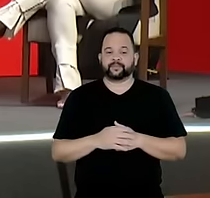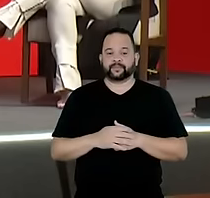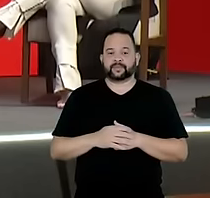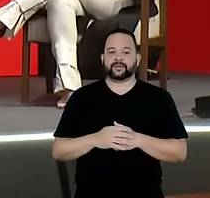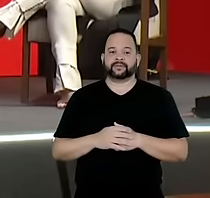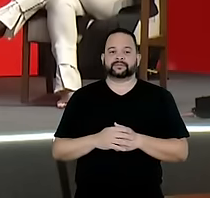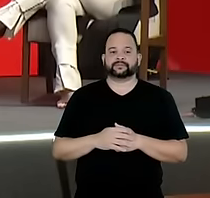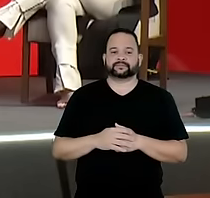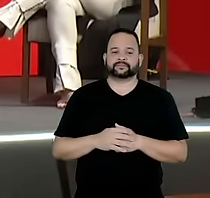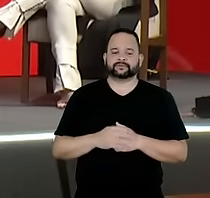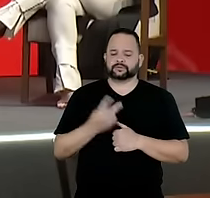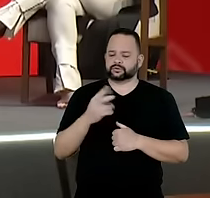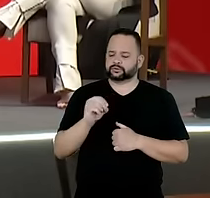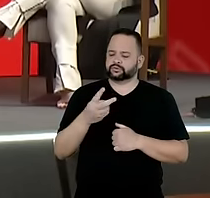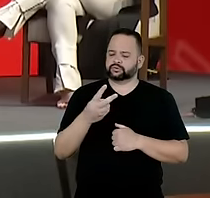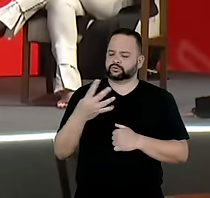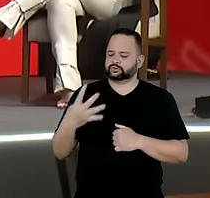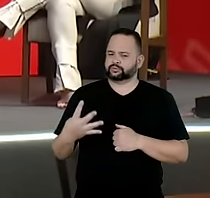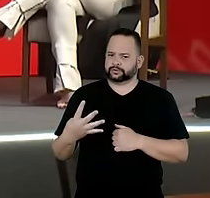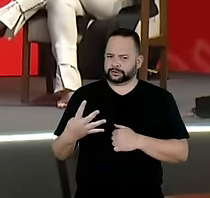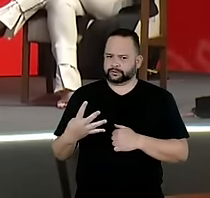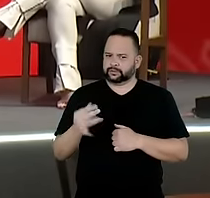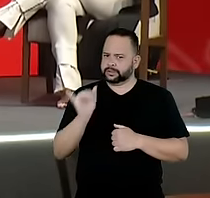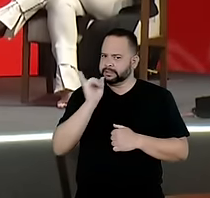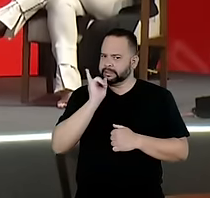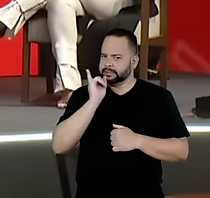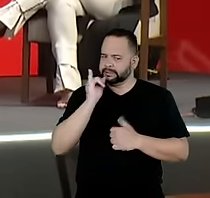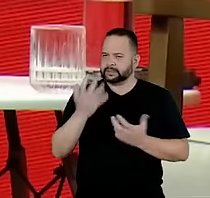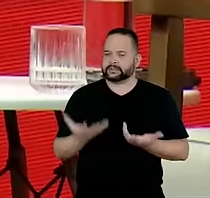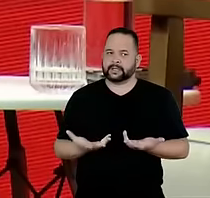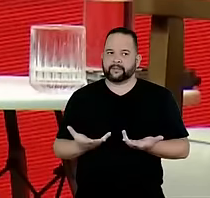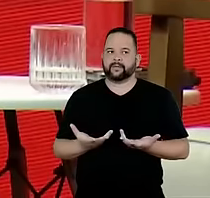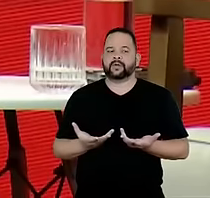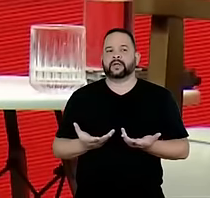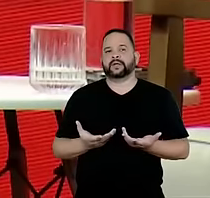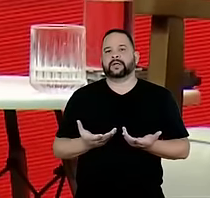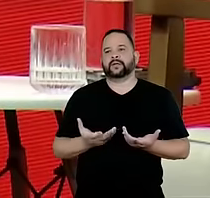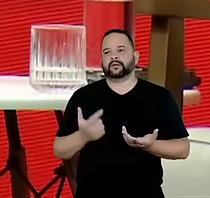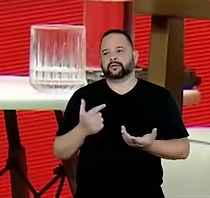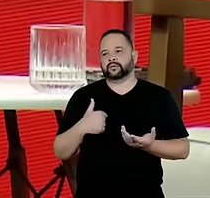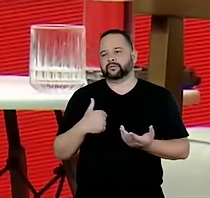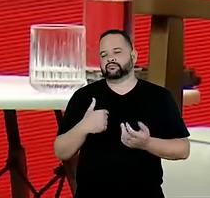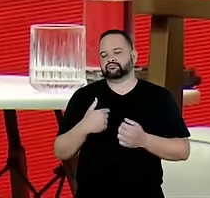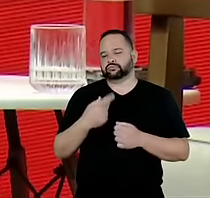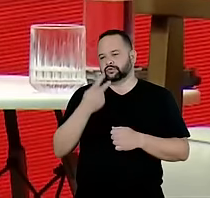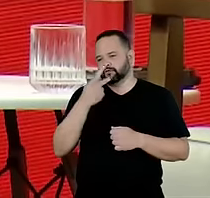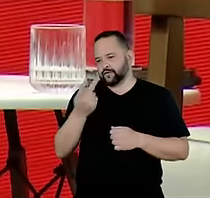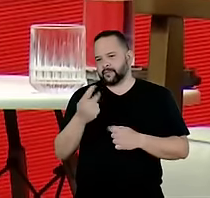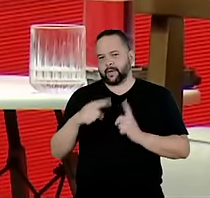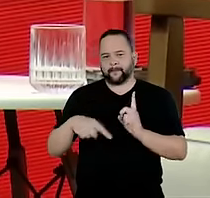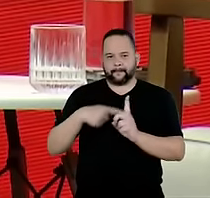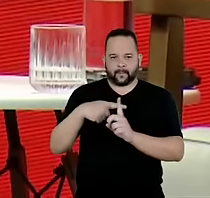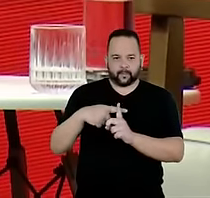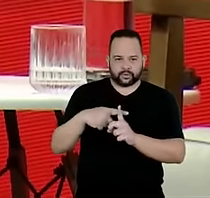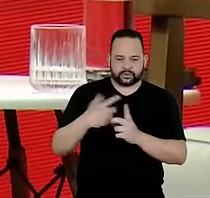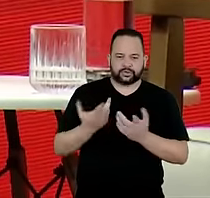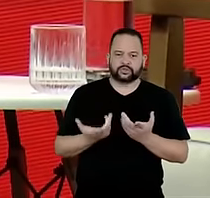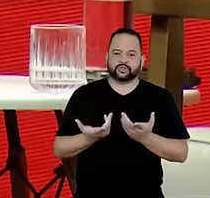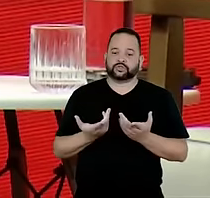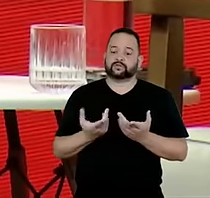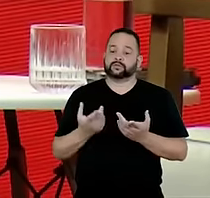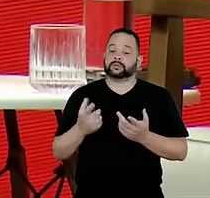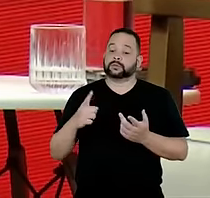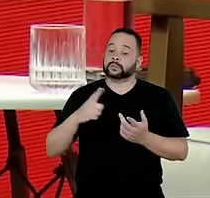2024 nesse cenário um pouco mais eu diria e eh positivo cautelosamente